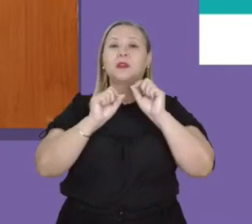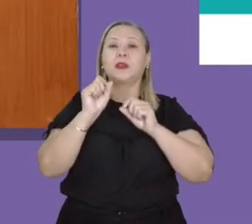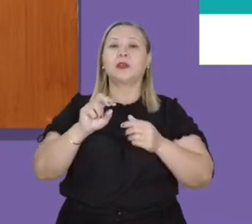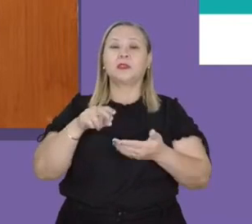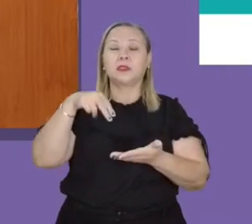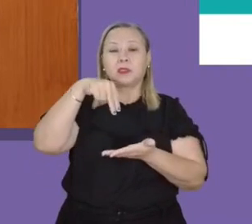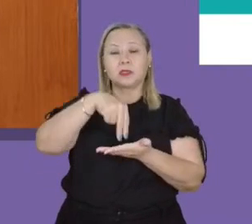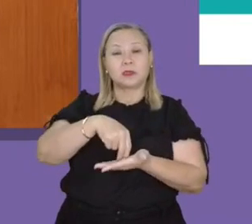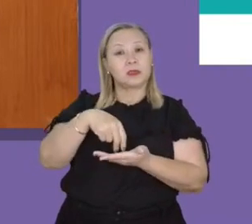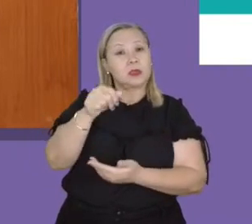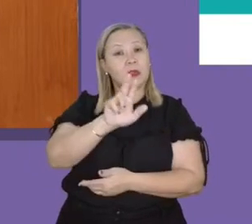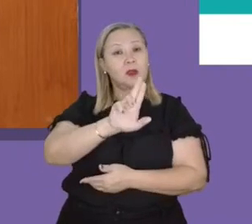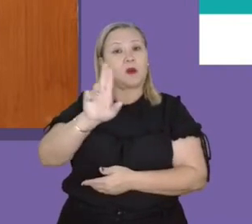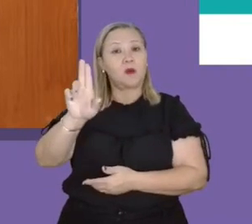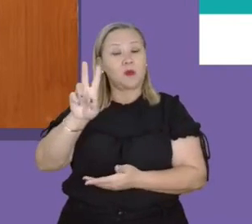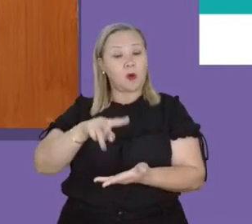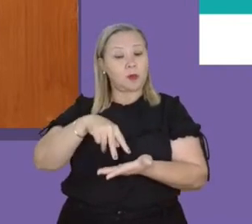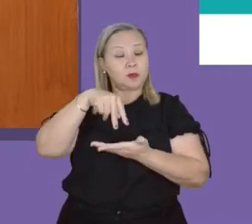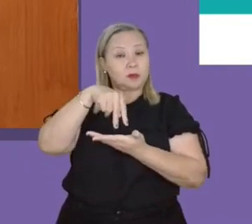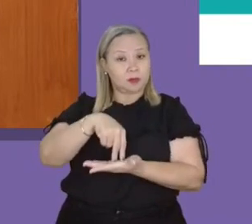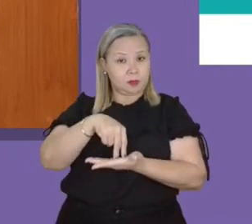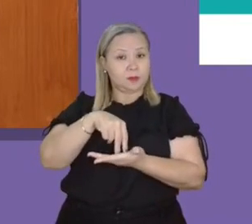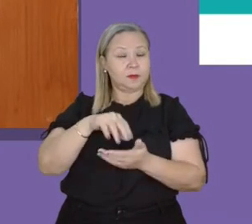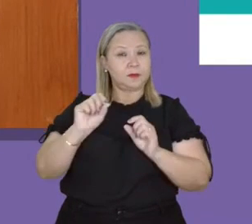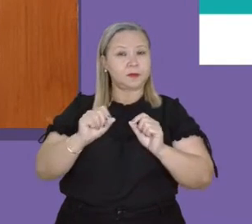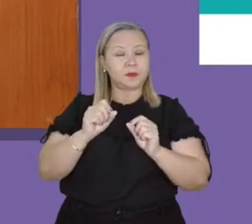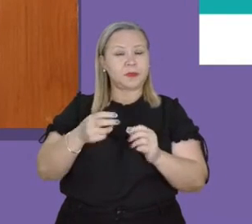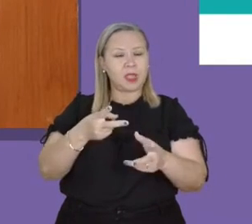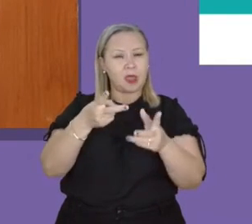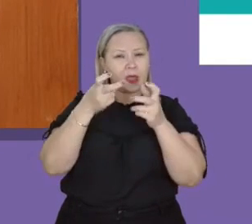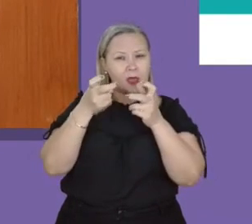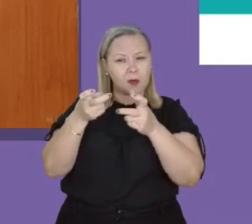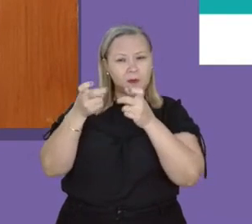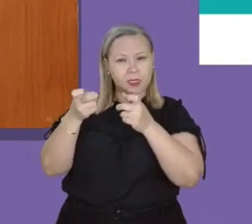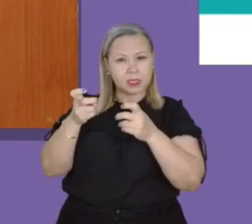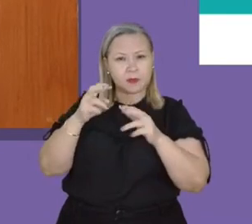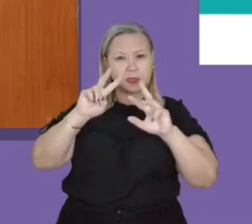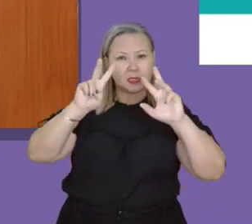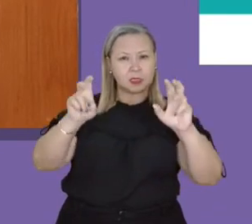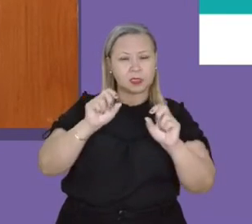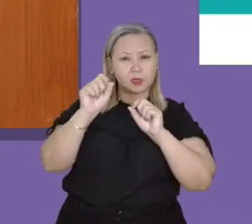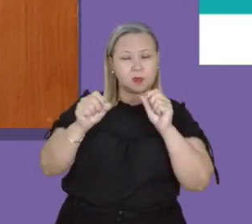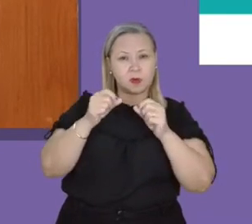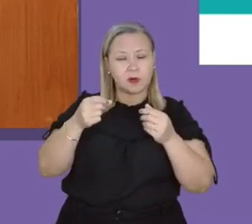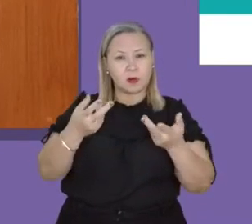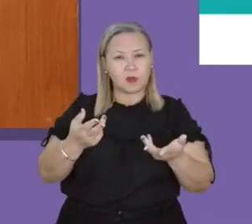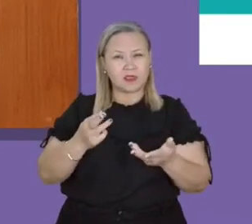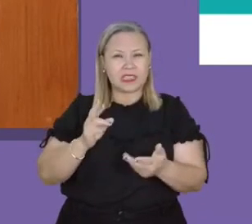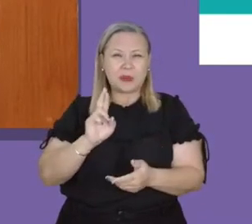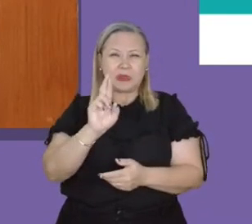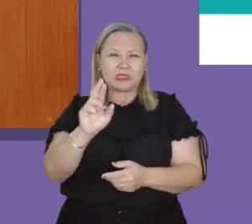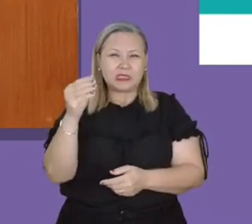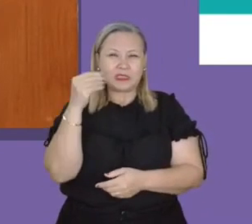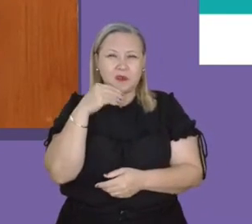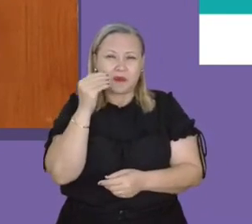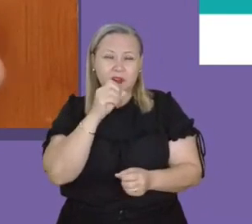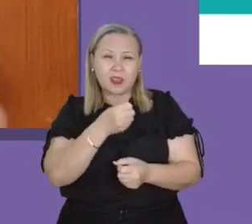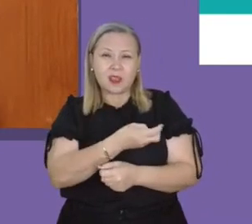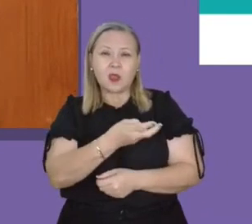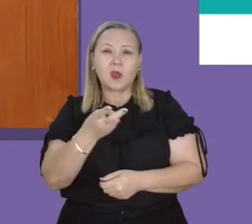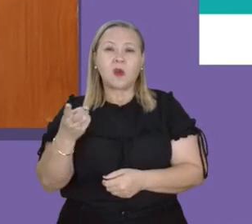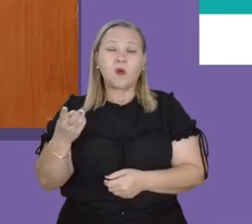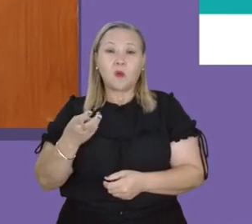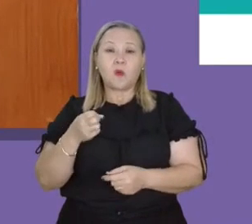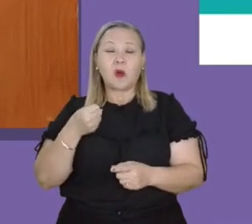à disposição naquele momento. Foi a percepção mesmo sobre a nossa subrepresentação, sobre o quanto isso tinha um